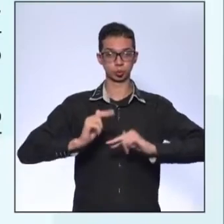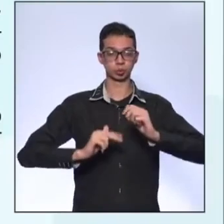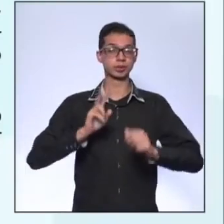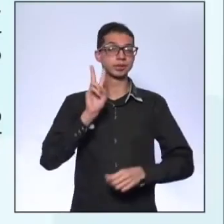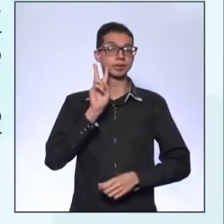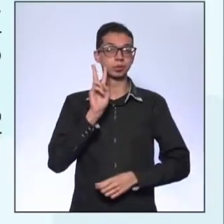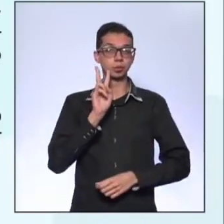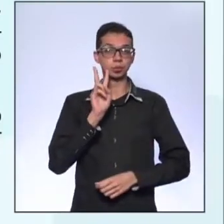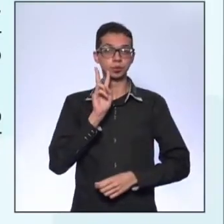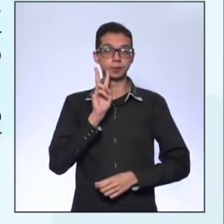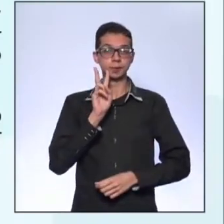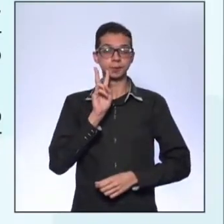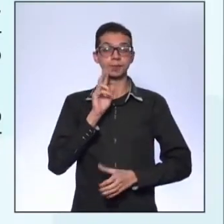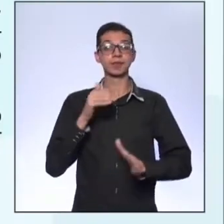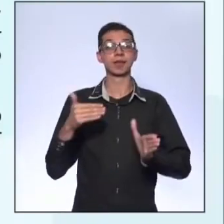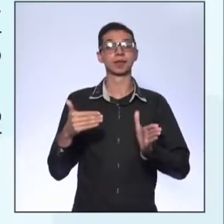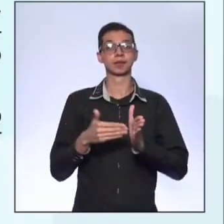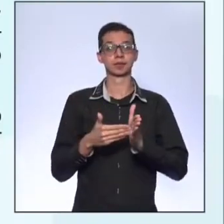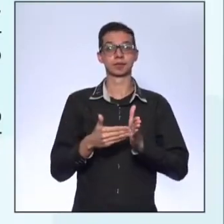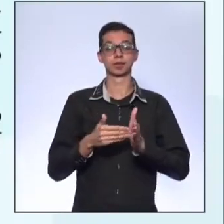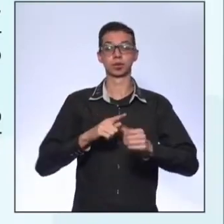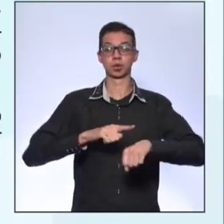segunda-feira, e até às